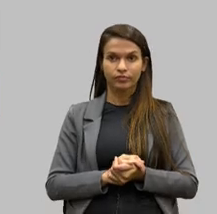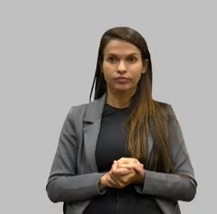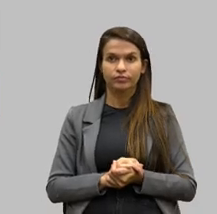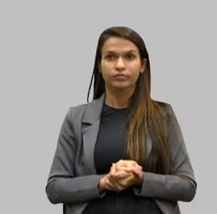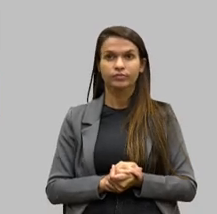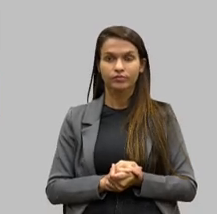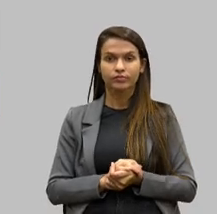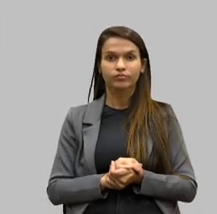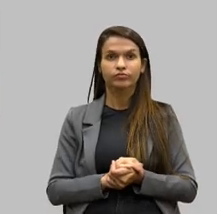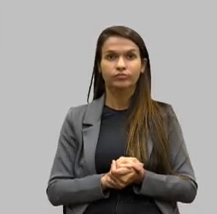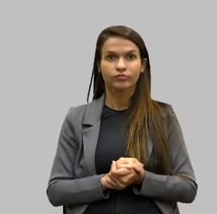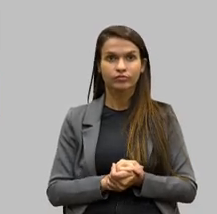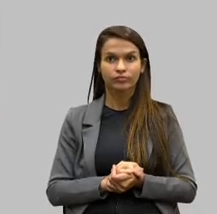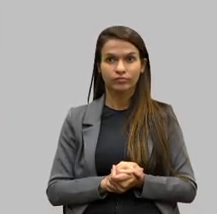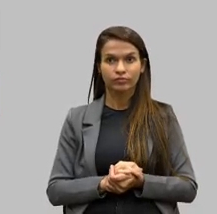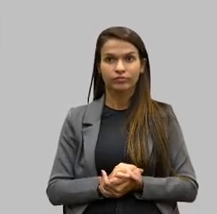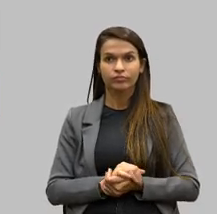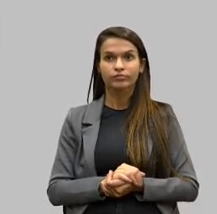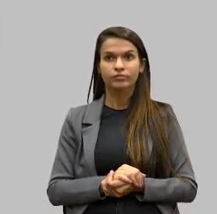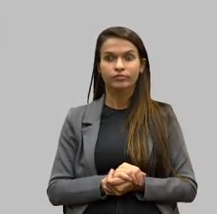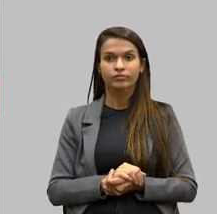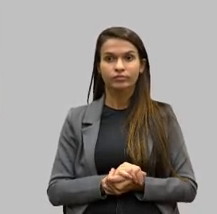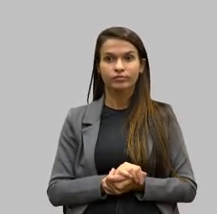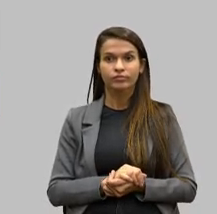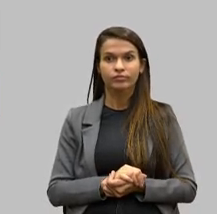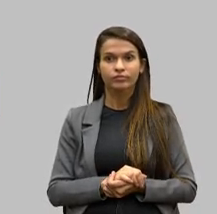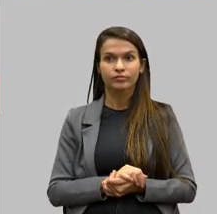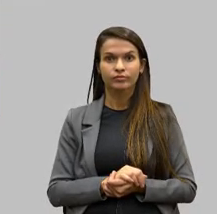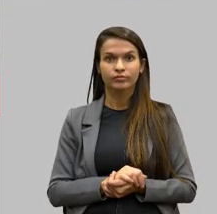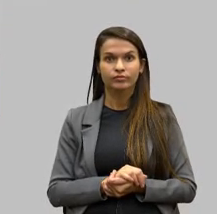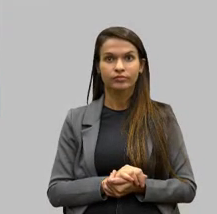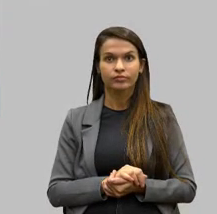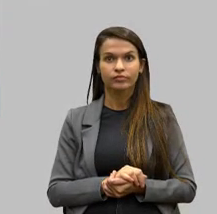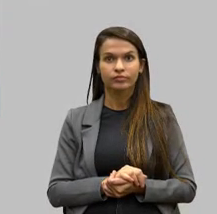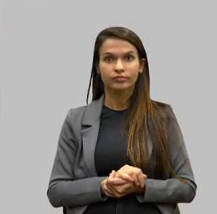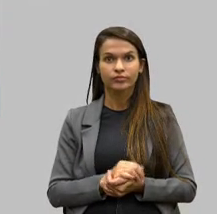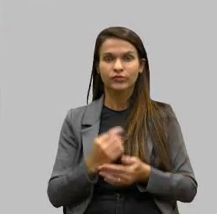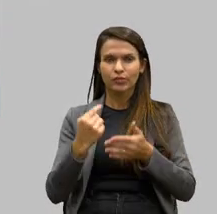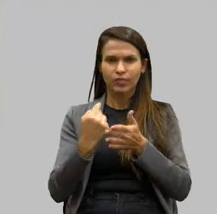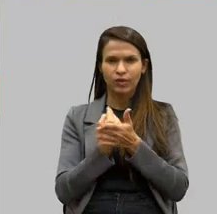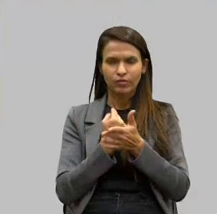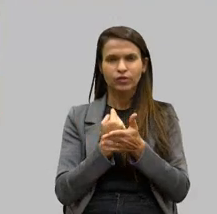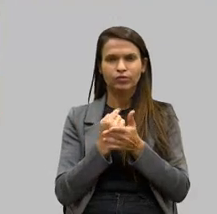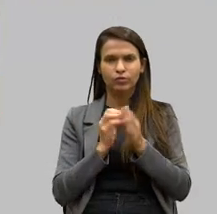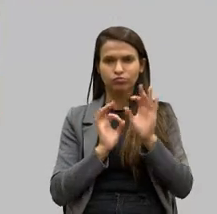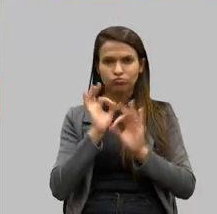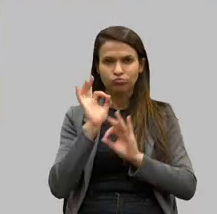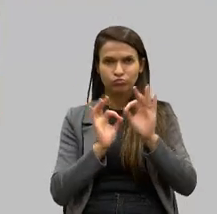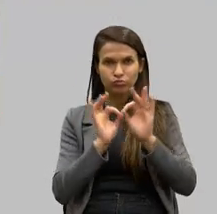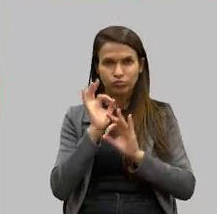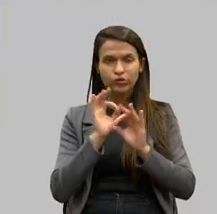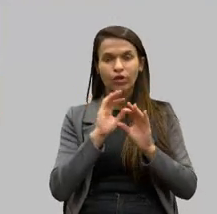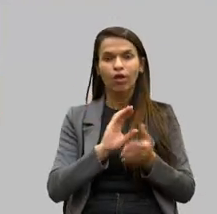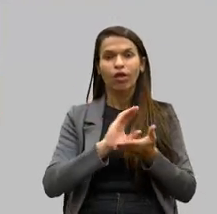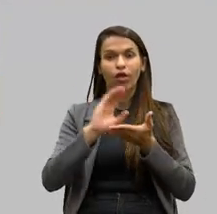O valor, acho que foi o seu, você mesmo viu, deputado, me perguntou. Você tinha me perguntado se a manutenção em custeio está o repasso garantido. Nós